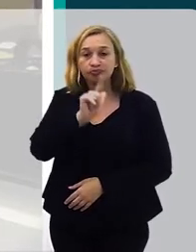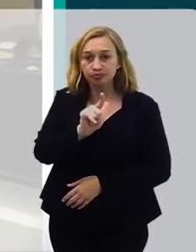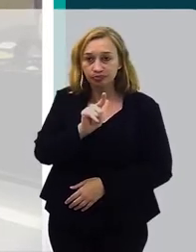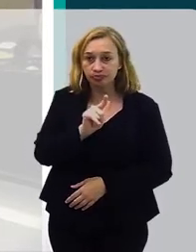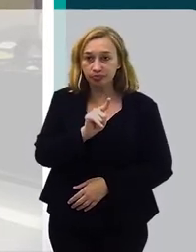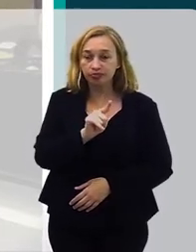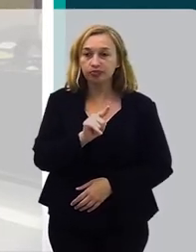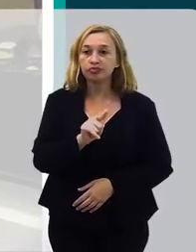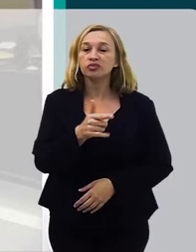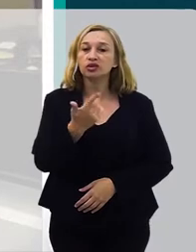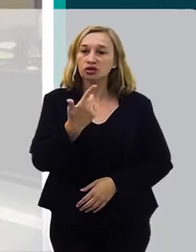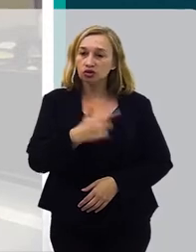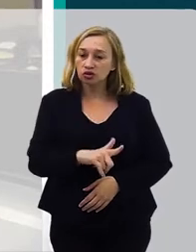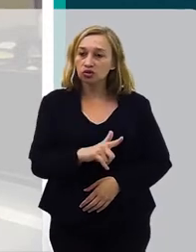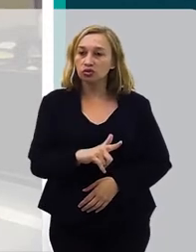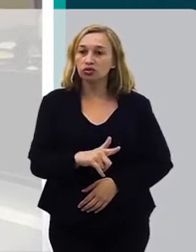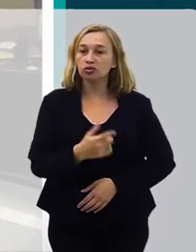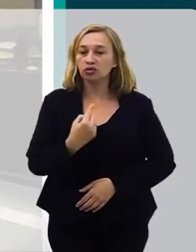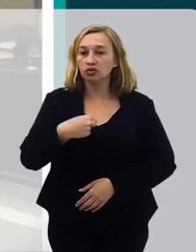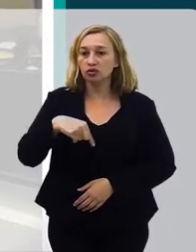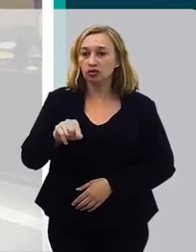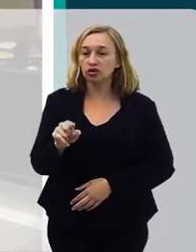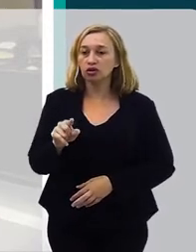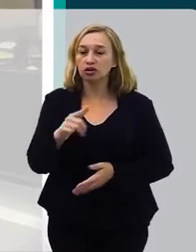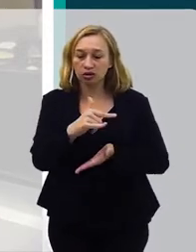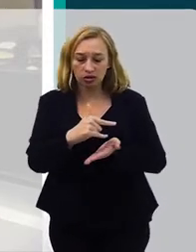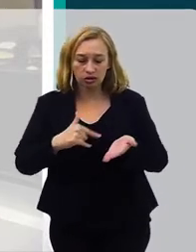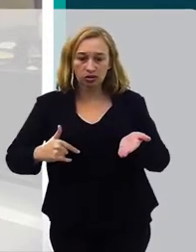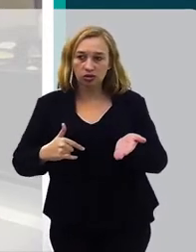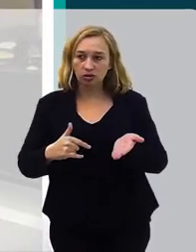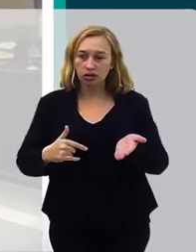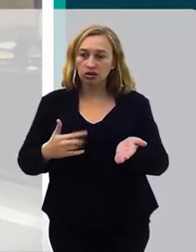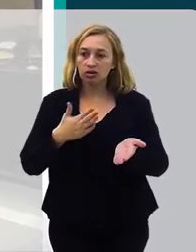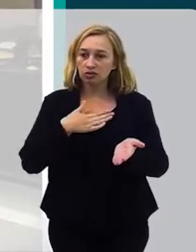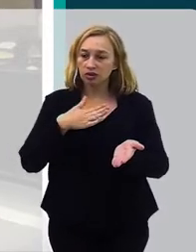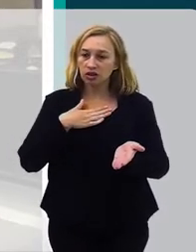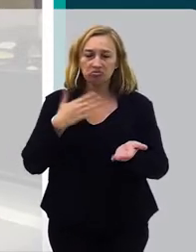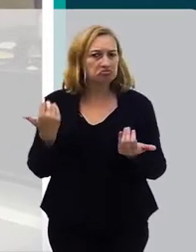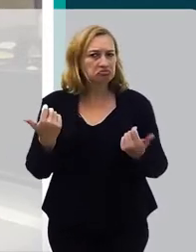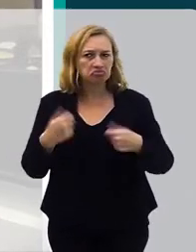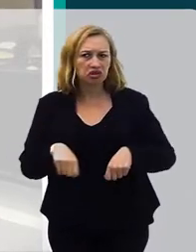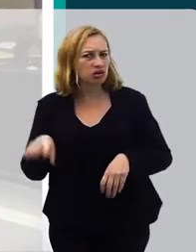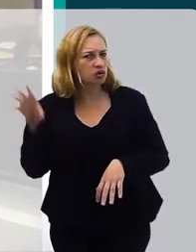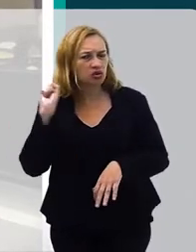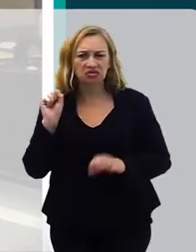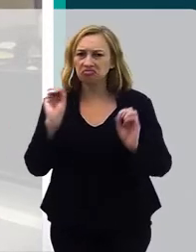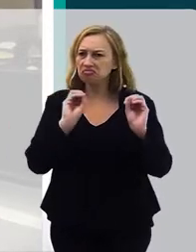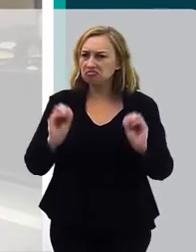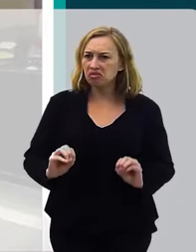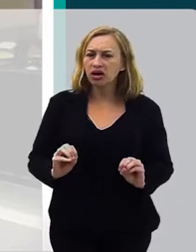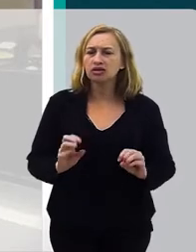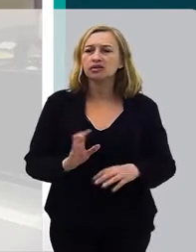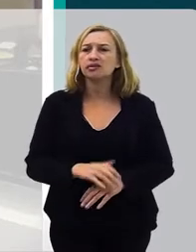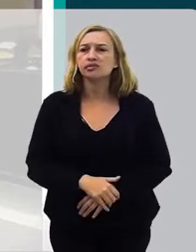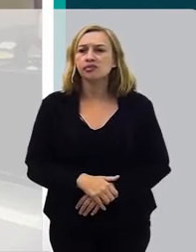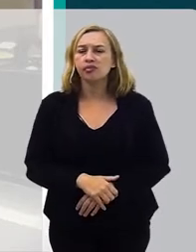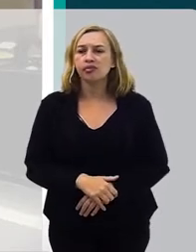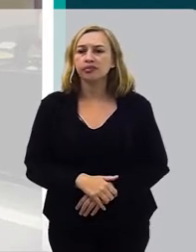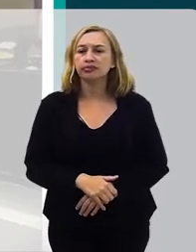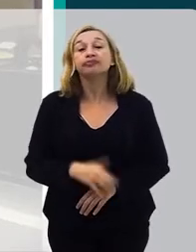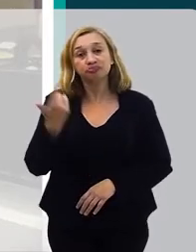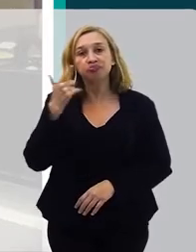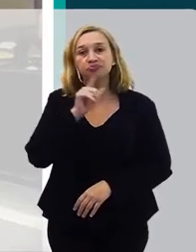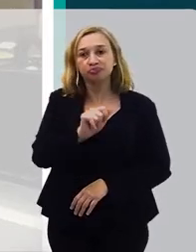consegui levar de novo as minhas documentações, não precisei ser ouvida